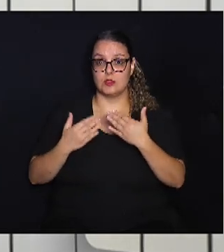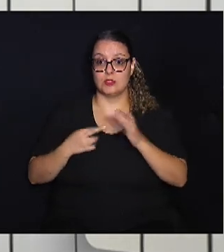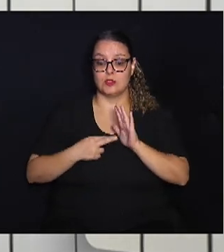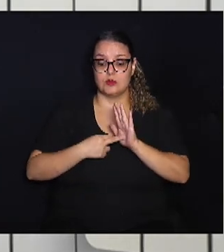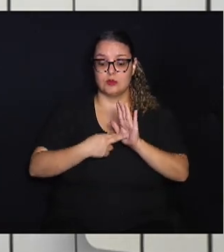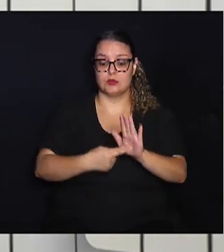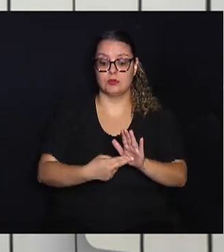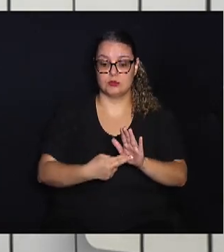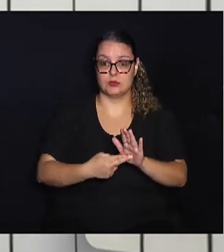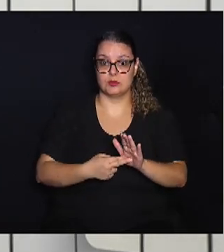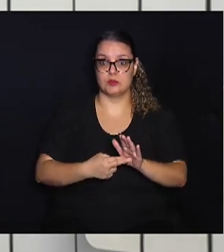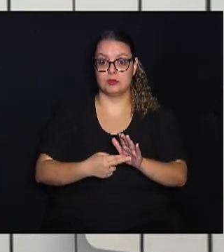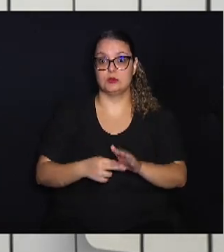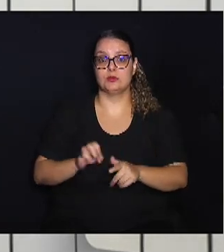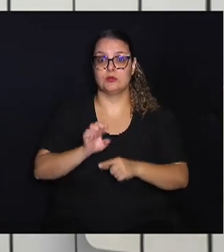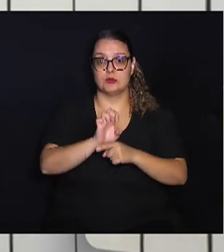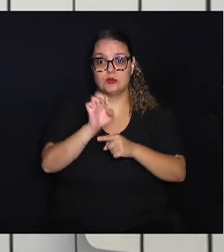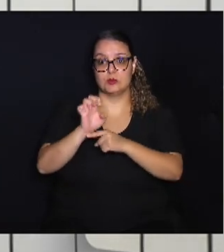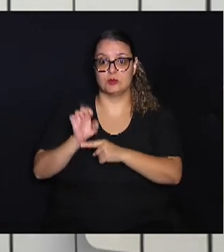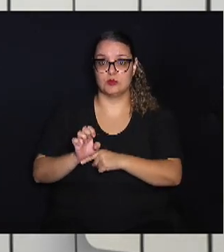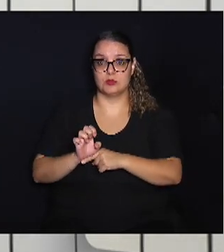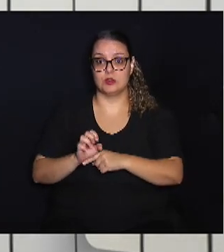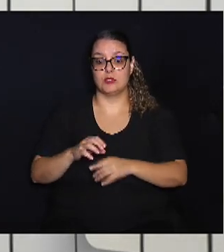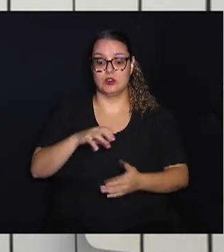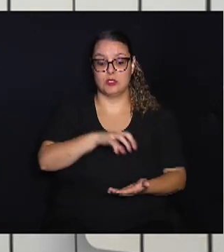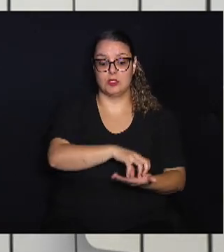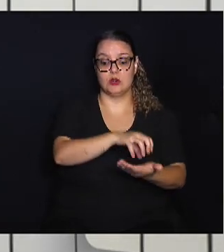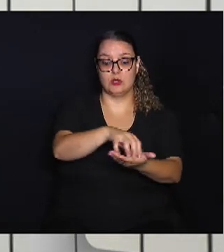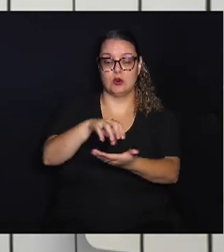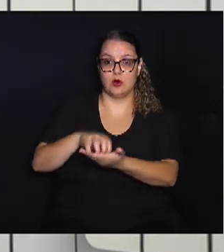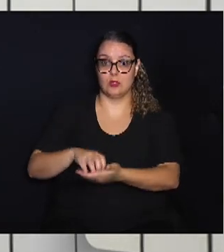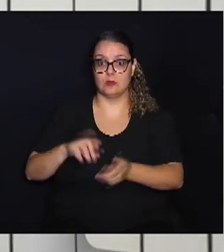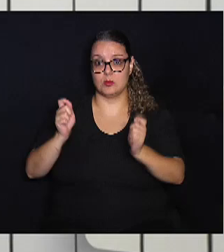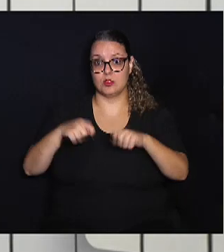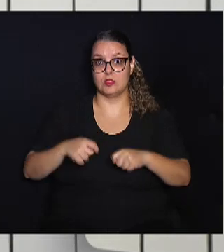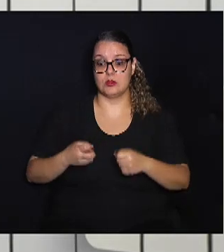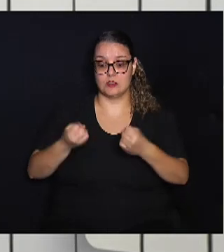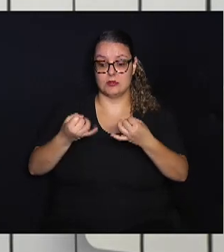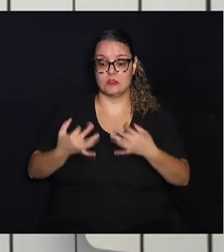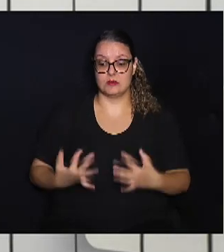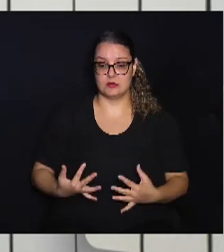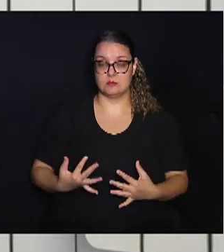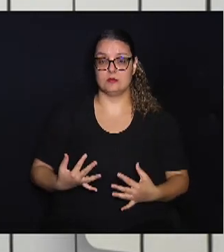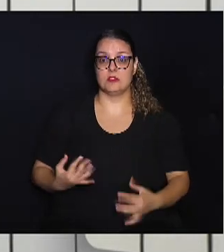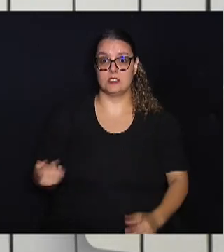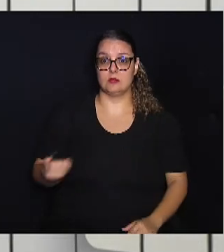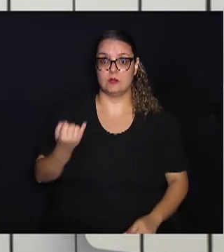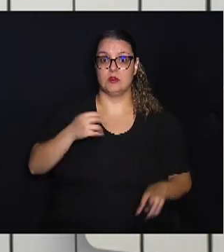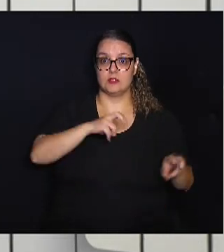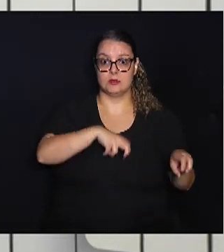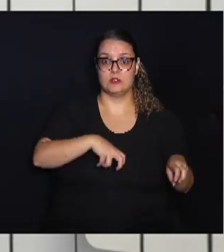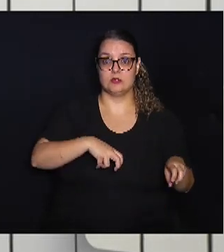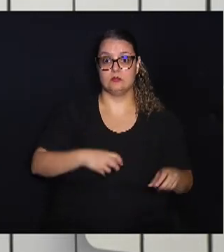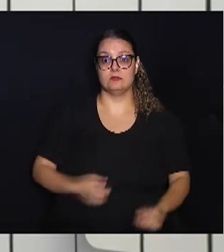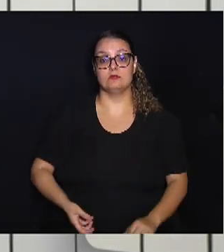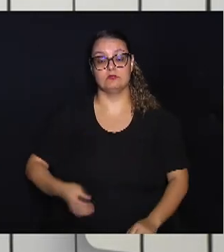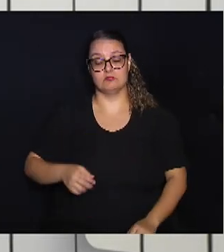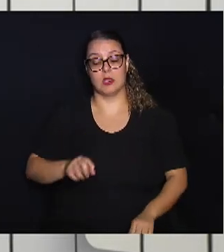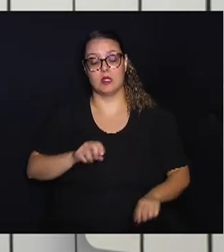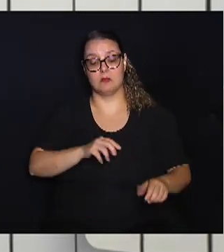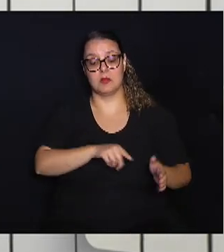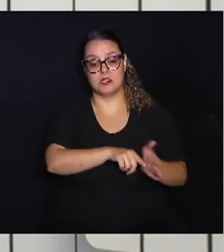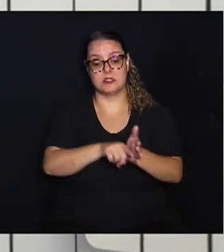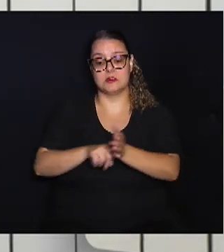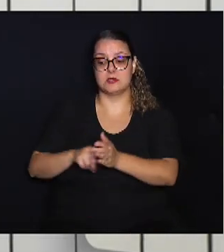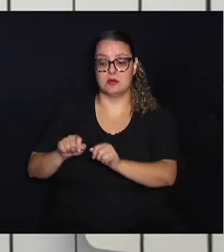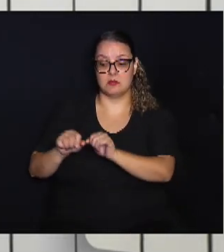representantes do Estado e órgãos pertinentes, a fim de explicar a importância da fazenda para a pesquisa, a agricultura